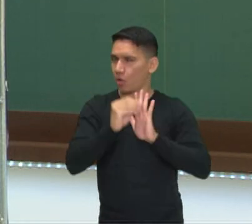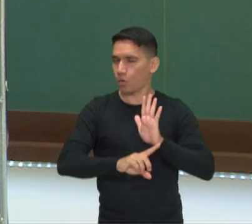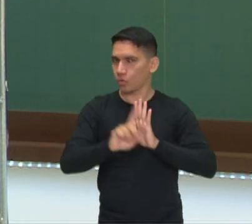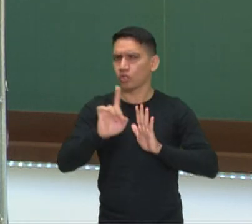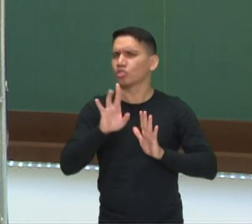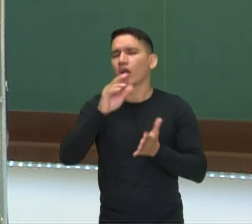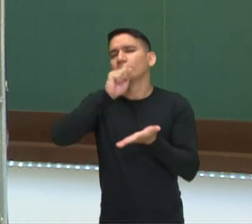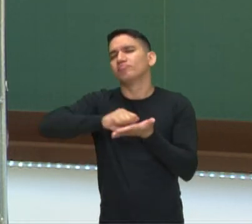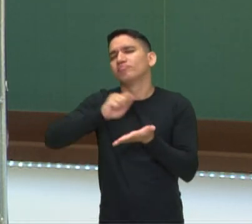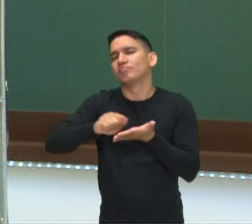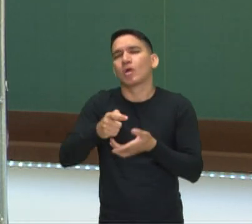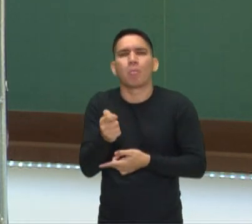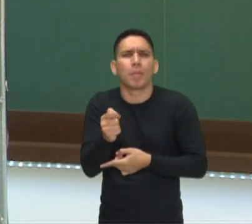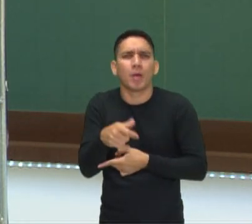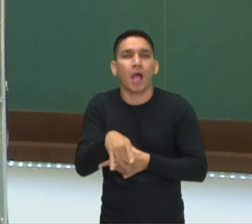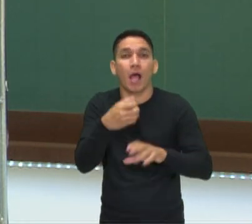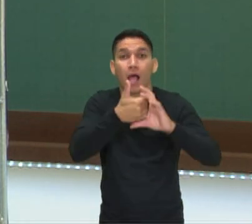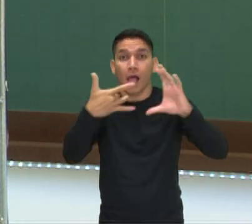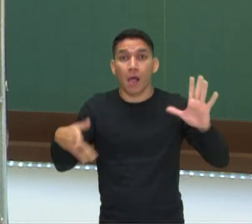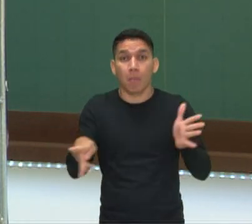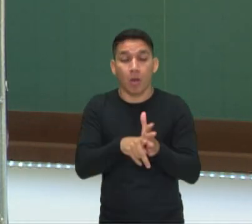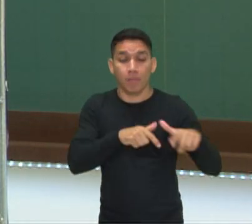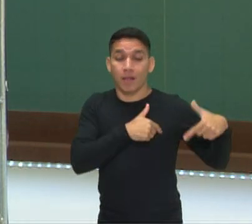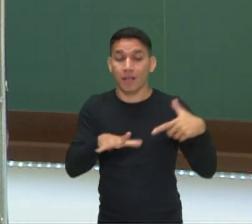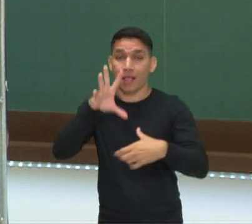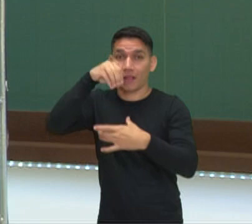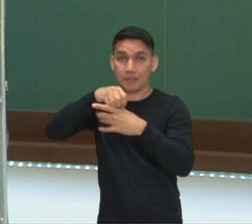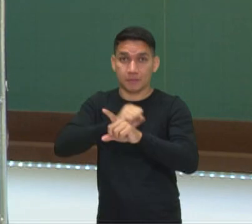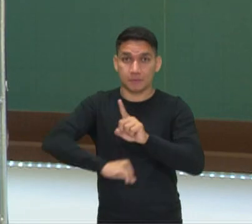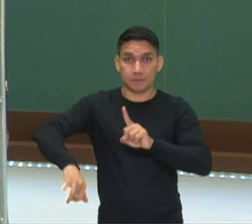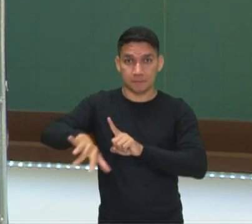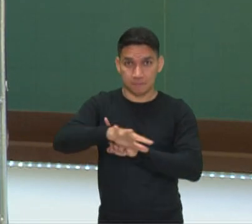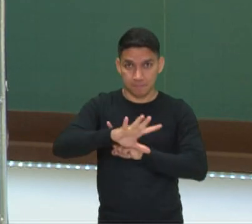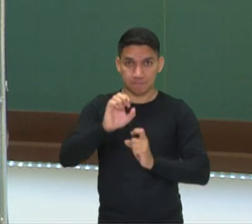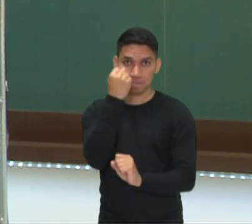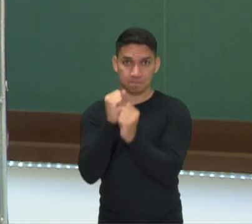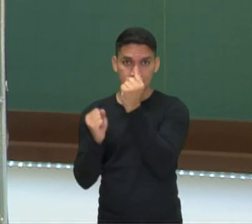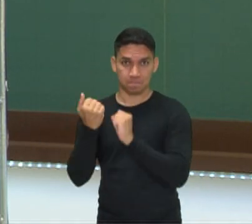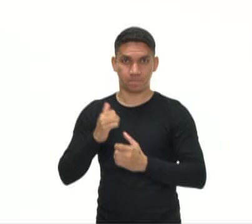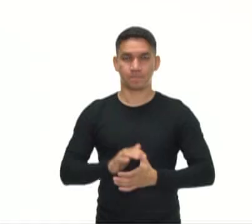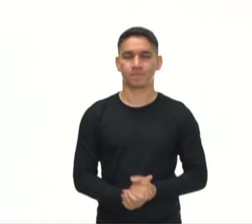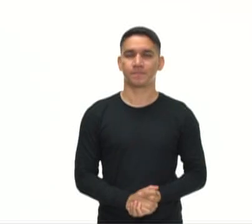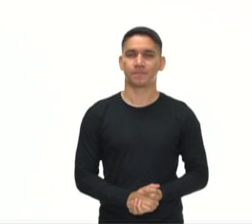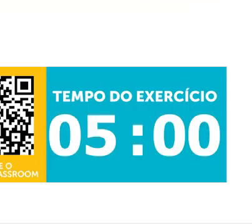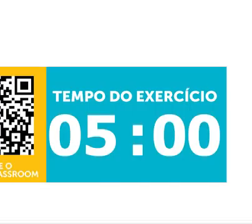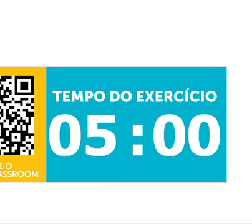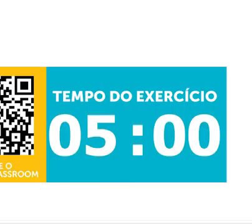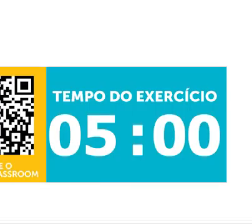aí um pouquinho sobre essas características do trabalho nas sociedades industriais.